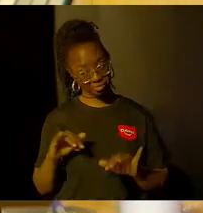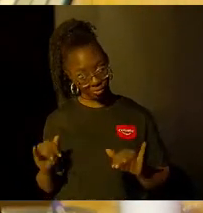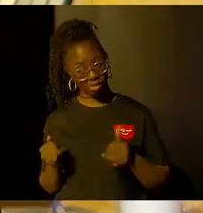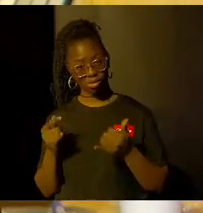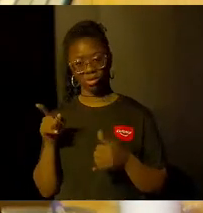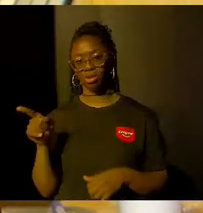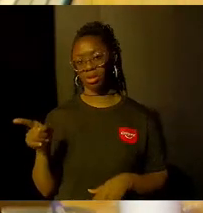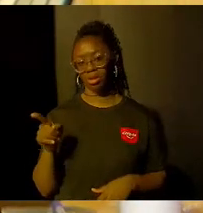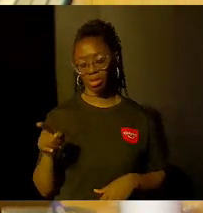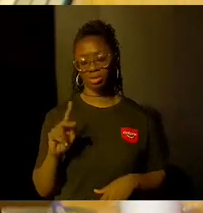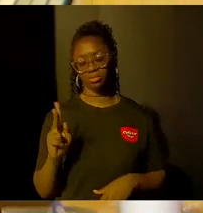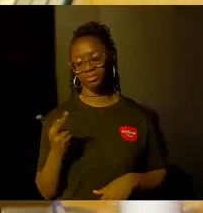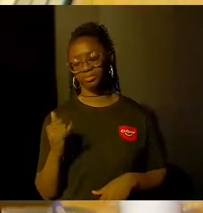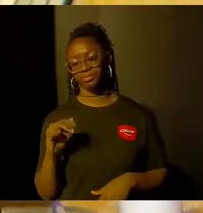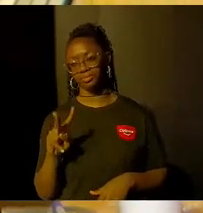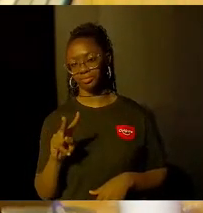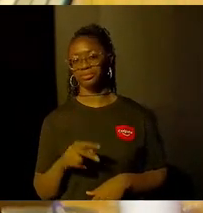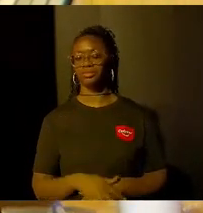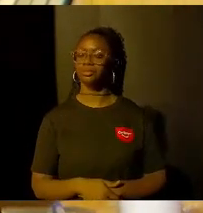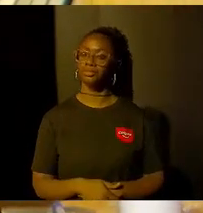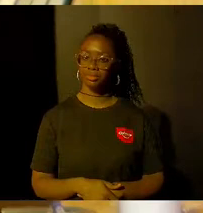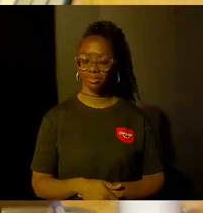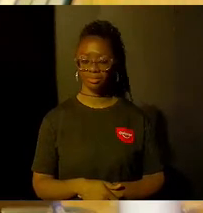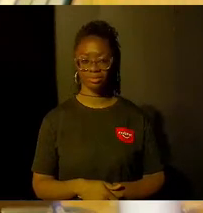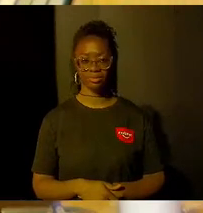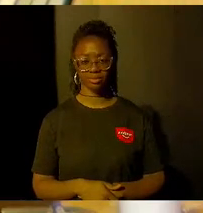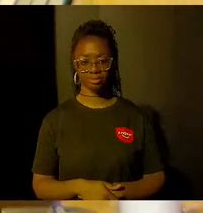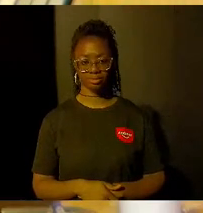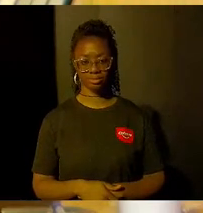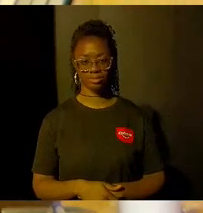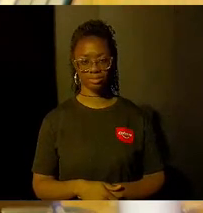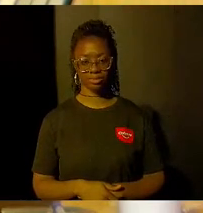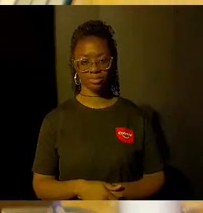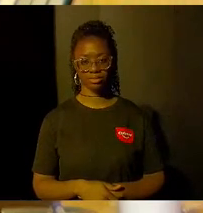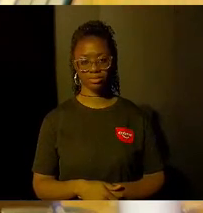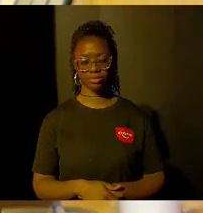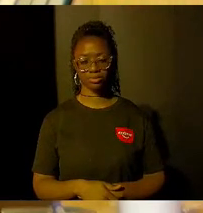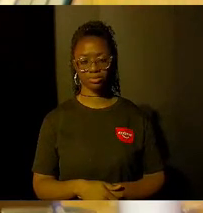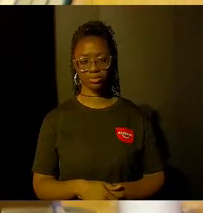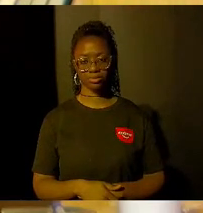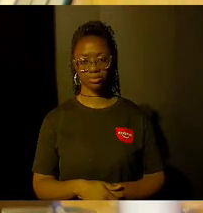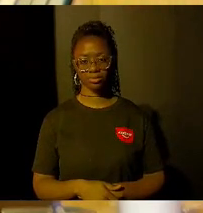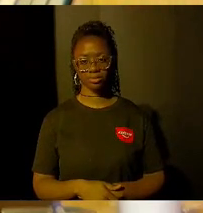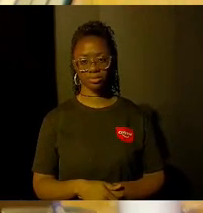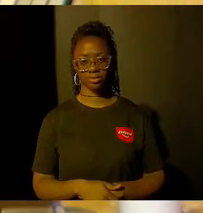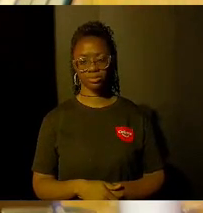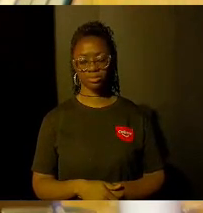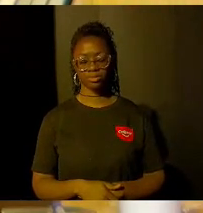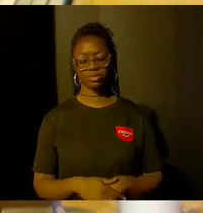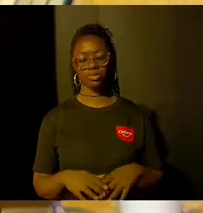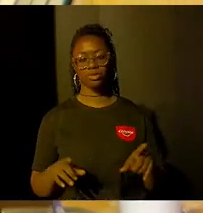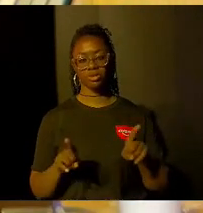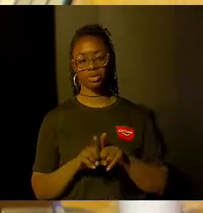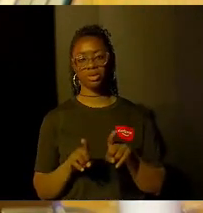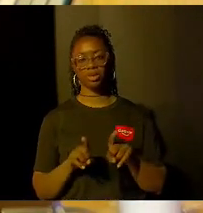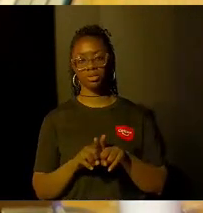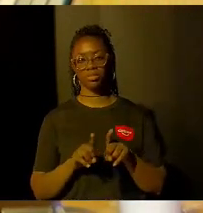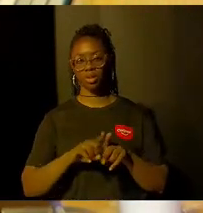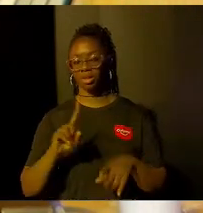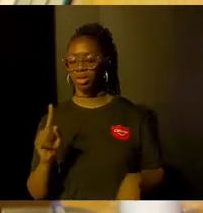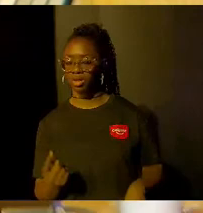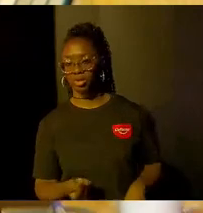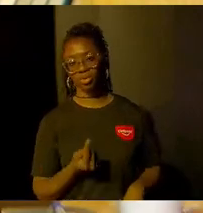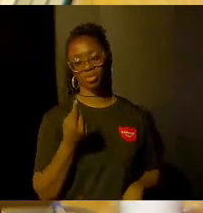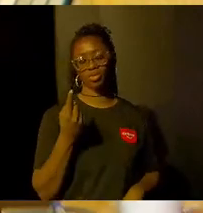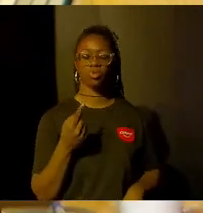provocadas pela imunodeficiência adquirida através do HIV tratava-se então da única e